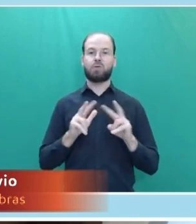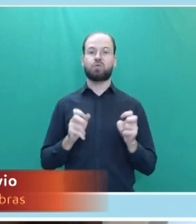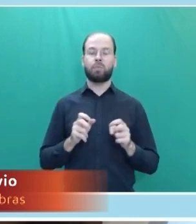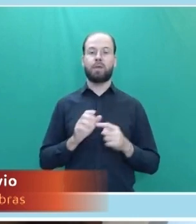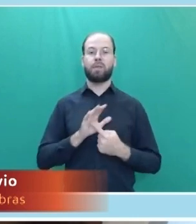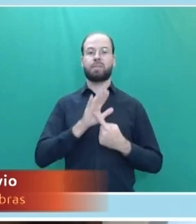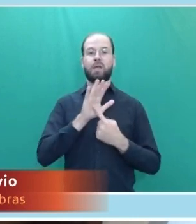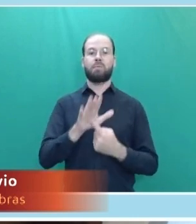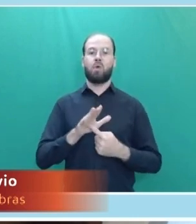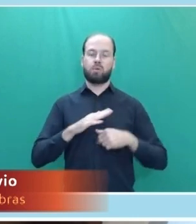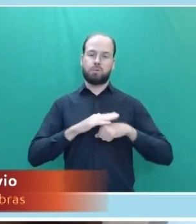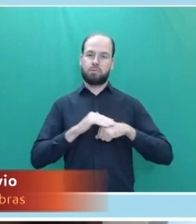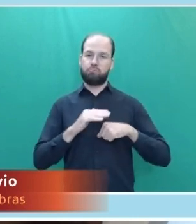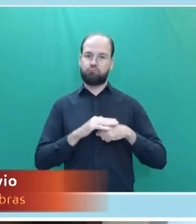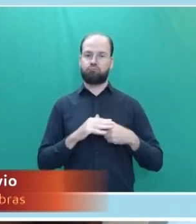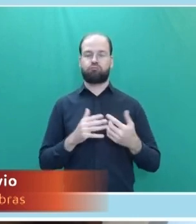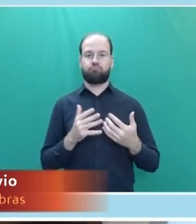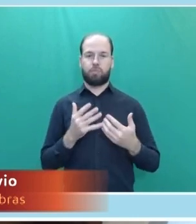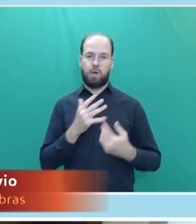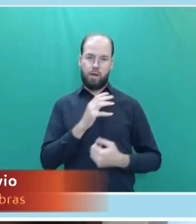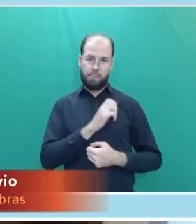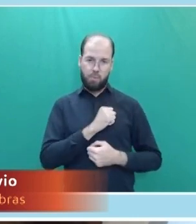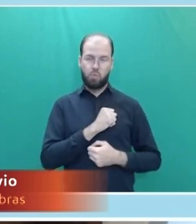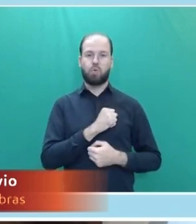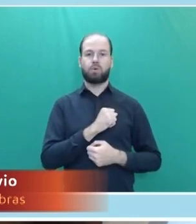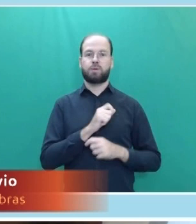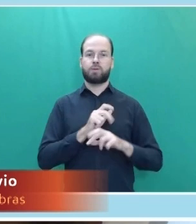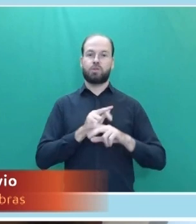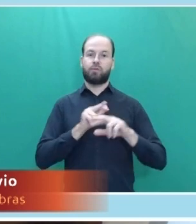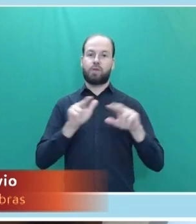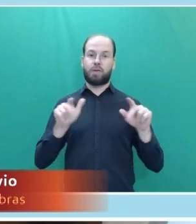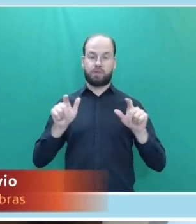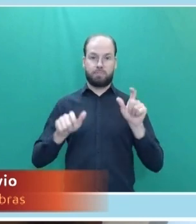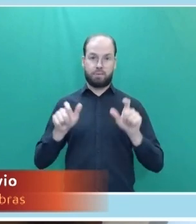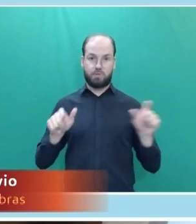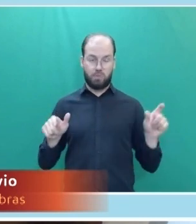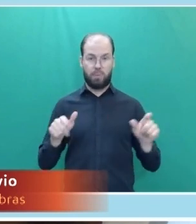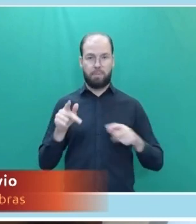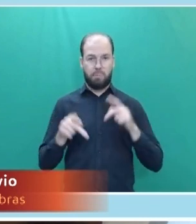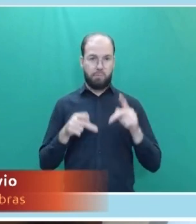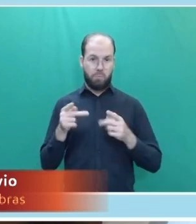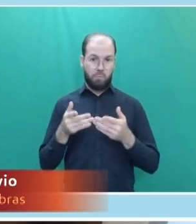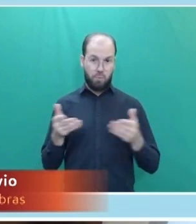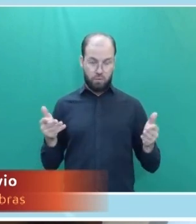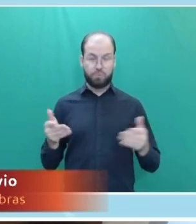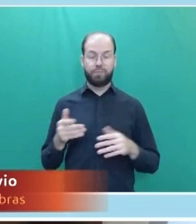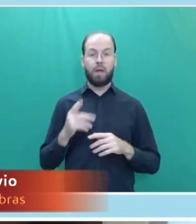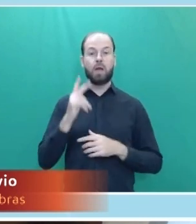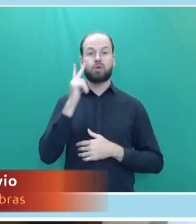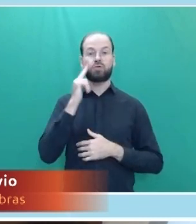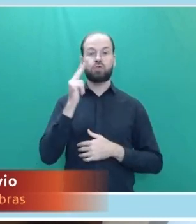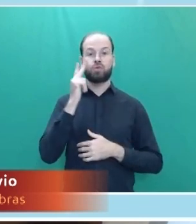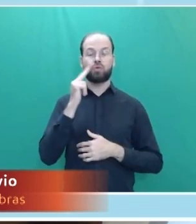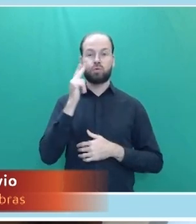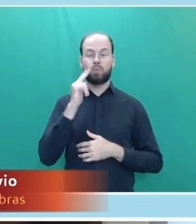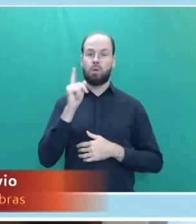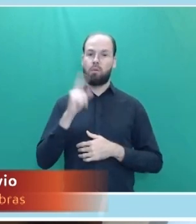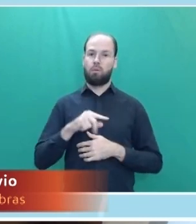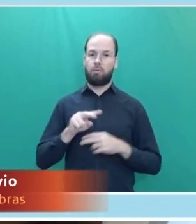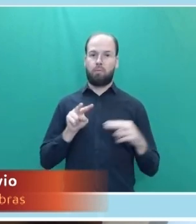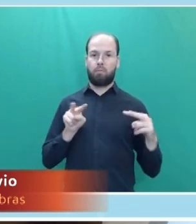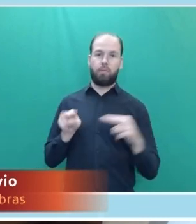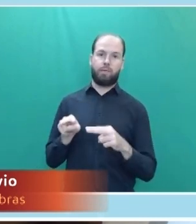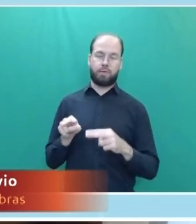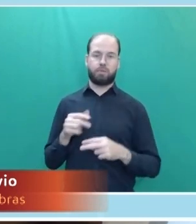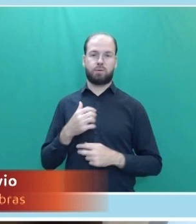demonstrações de afeto e de amor, né? Dos diferentes indivíduos dessa população, que geralmente é visto, né, de